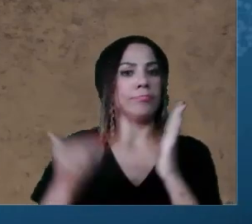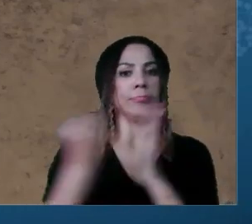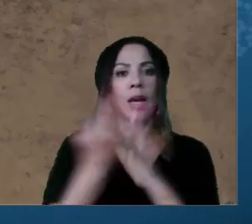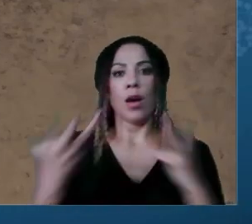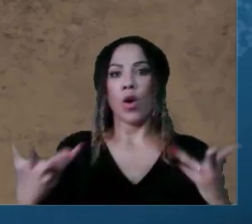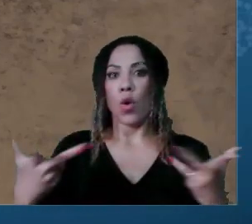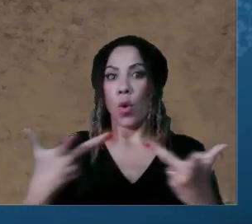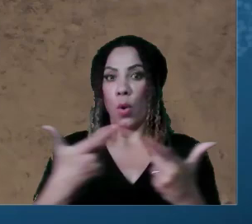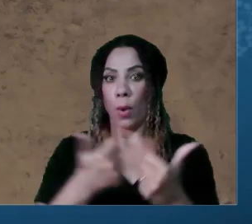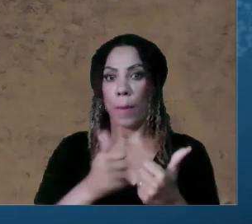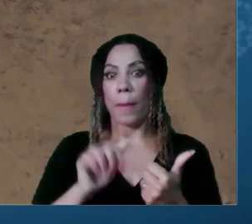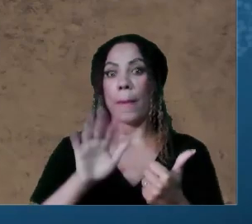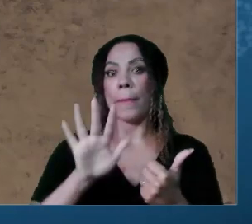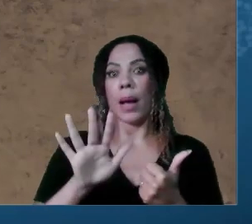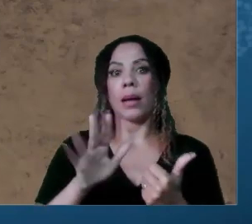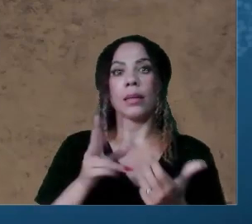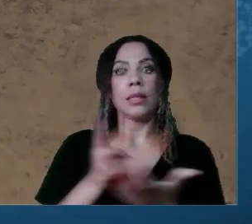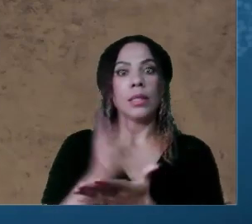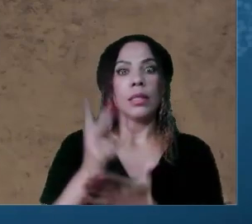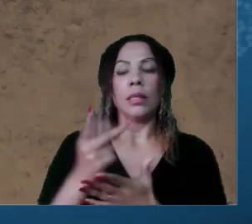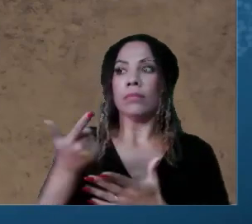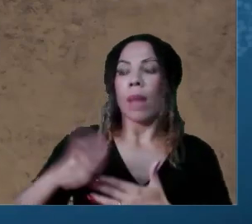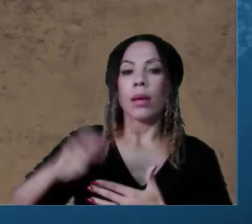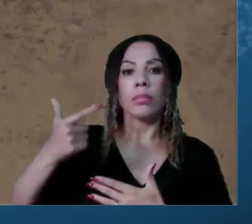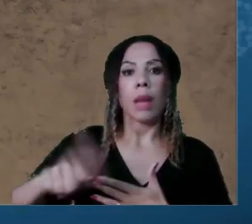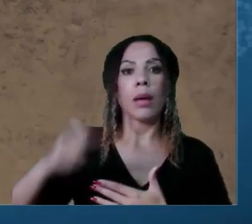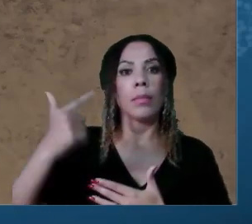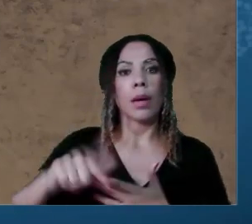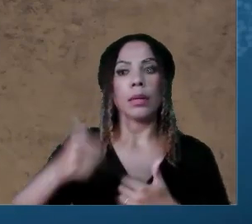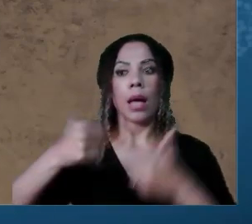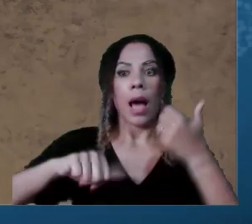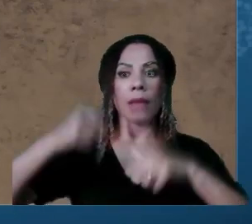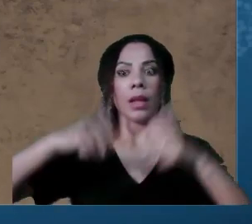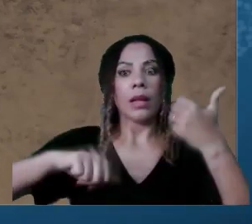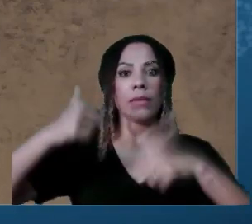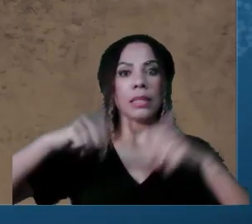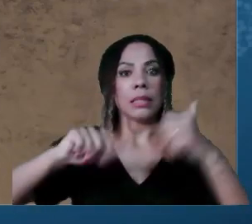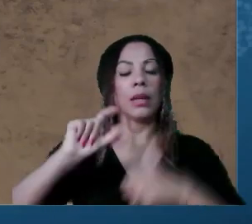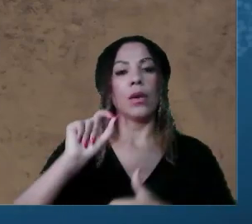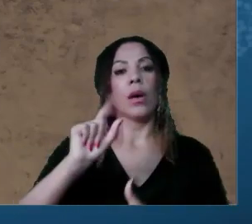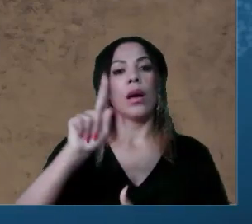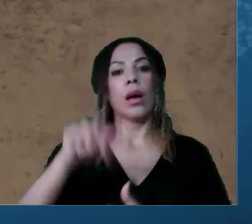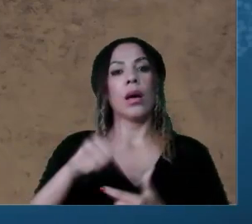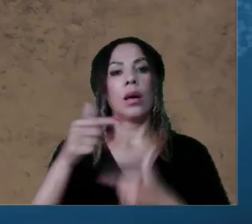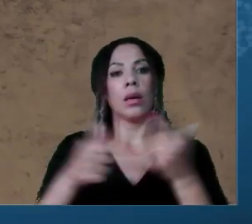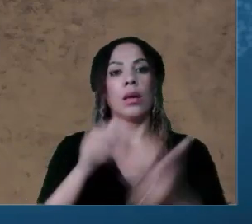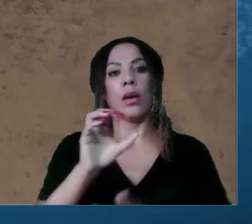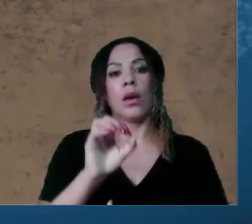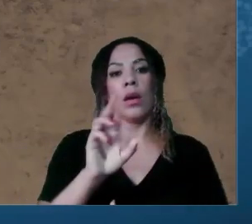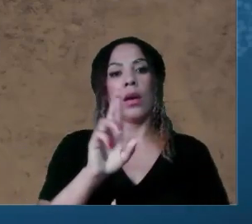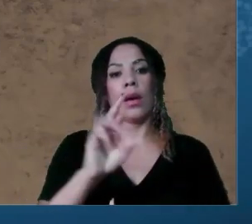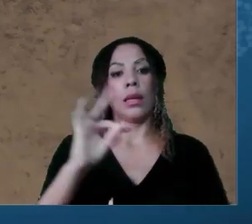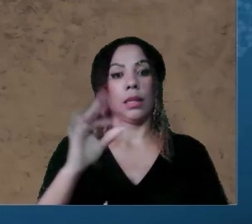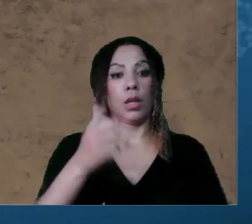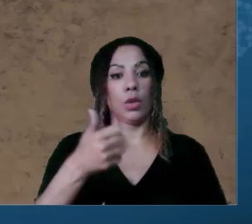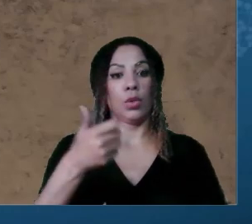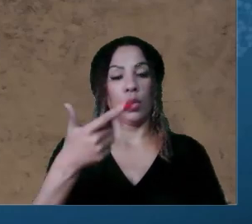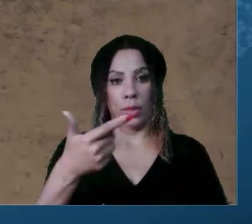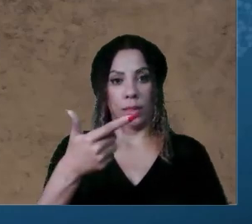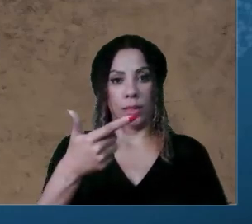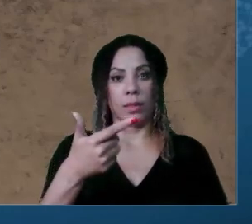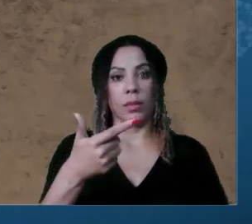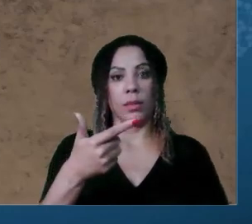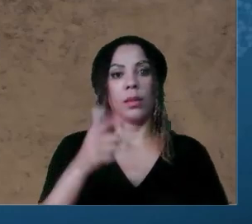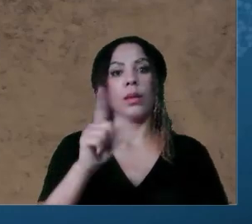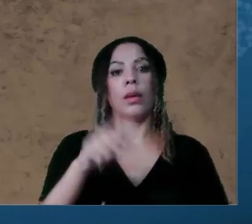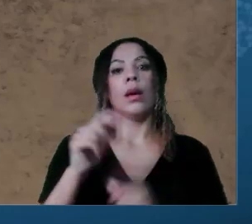continuava vindo nas avaliações, foi o ORT-12, que é Influence